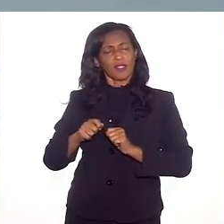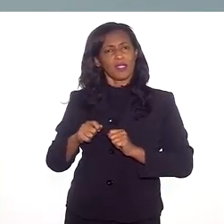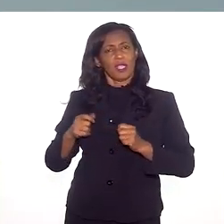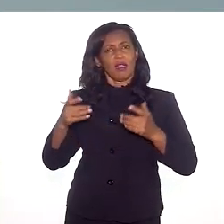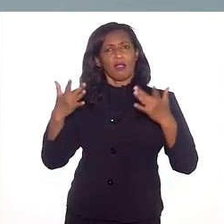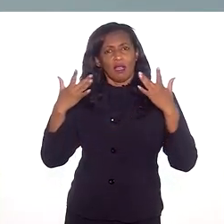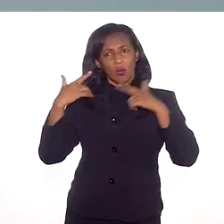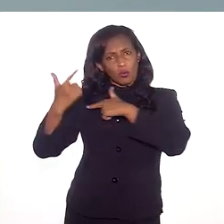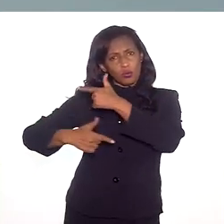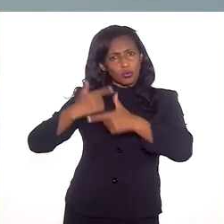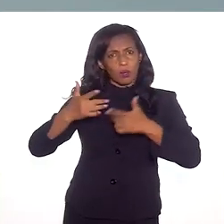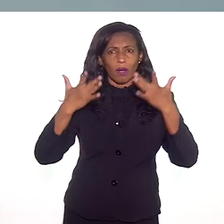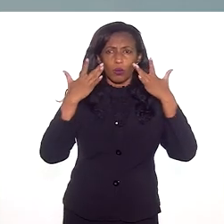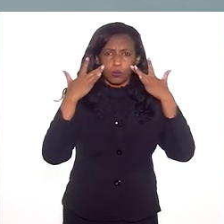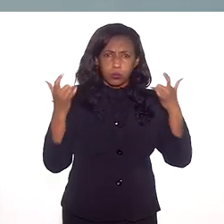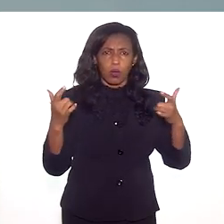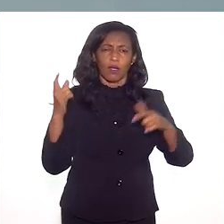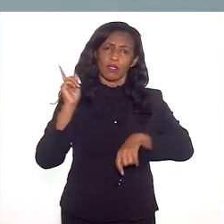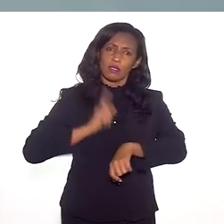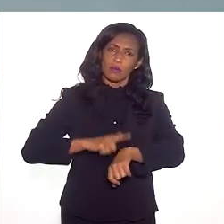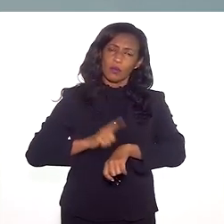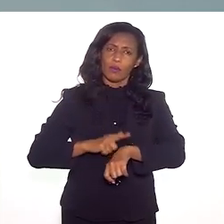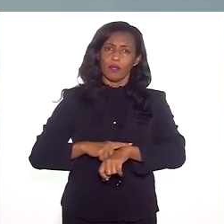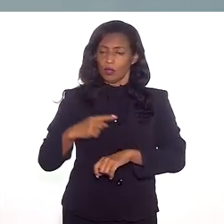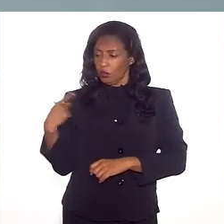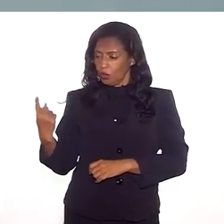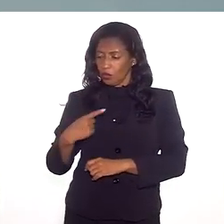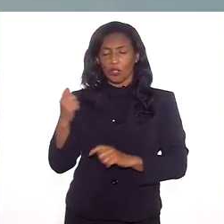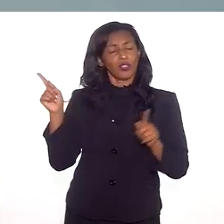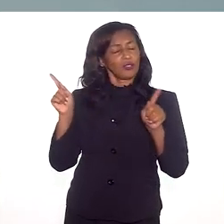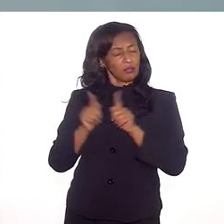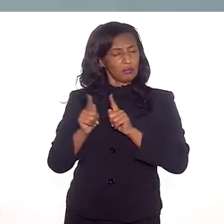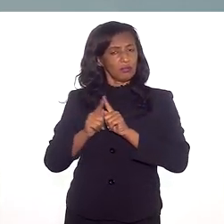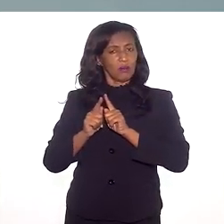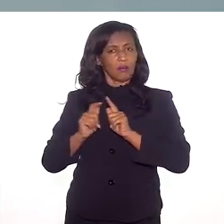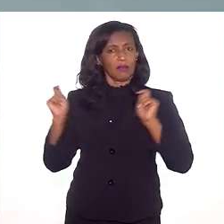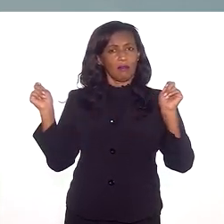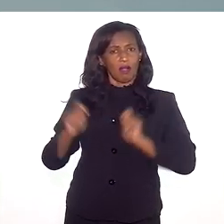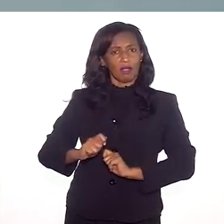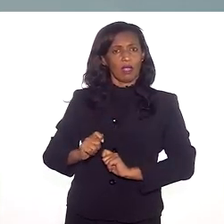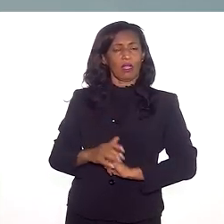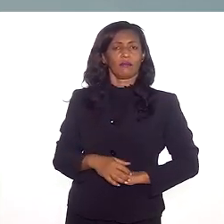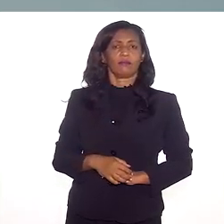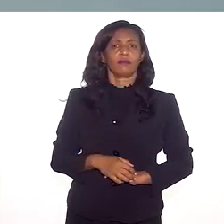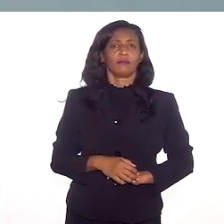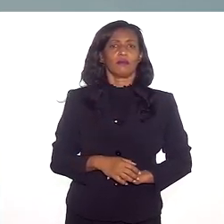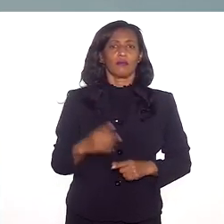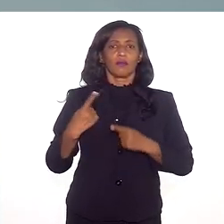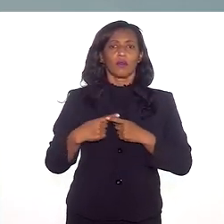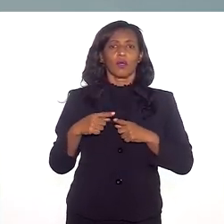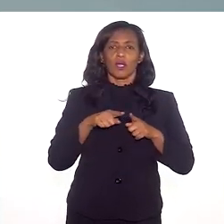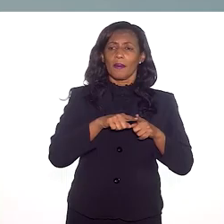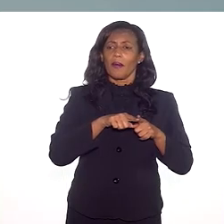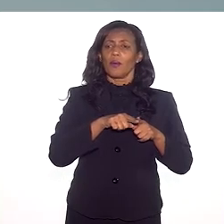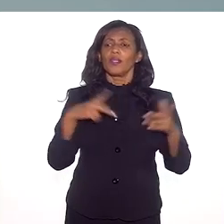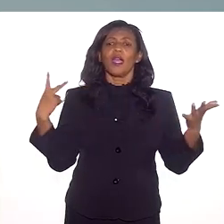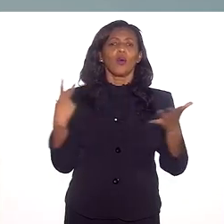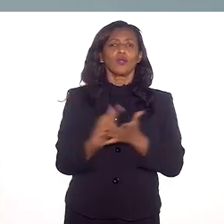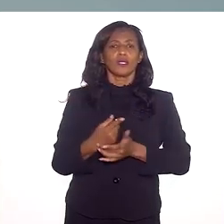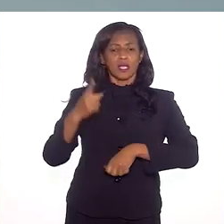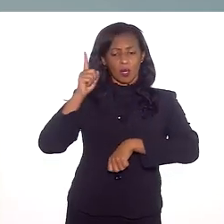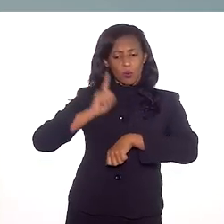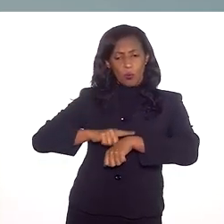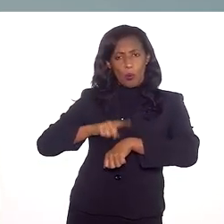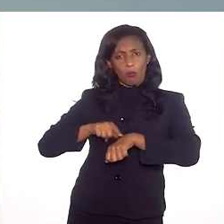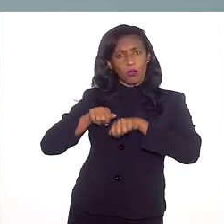fazer espetáculo nesse momento. E para a gente vai servir até como um documento. O que, que era feito no período de pandemia? Que a